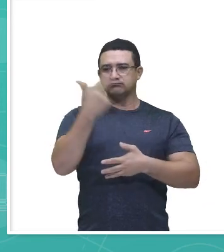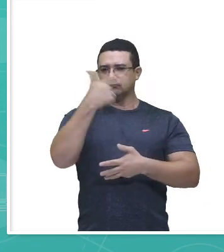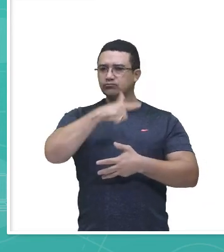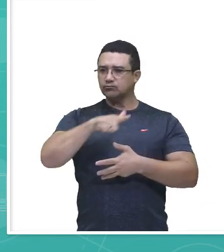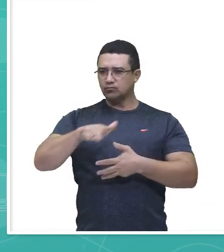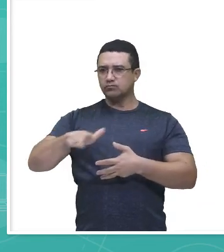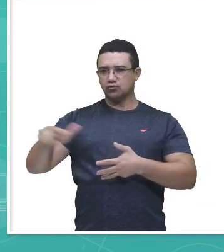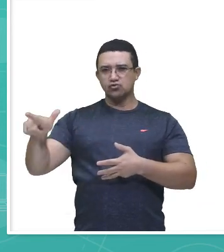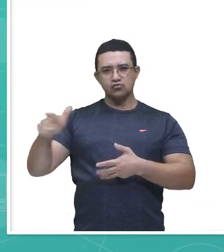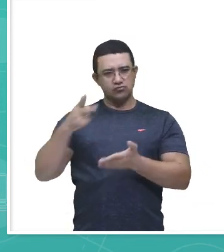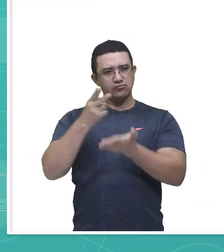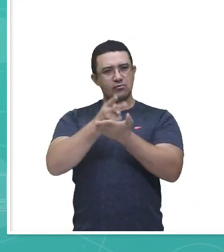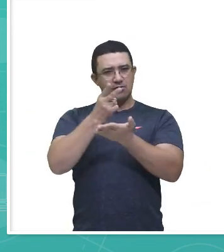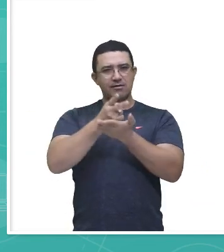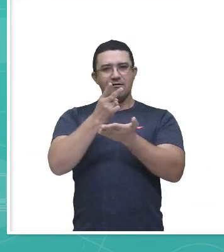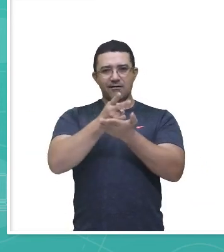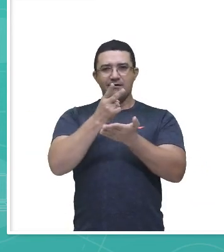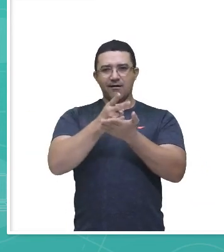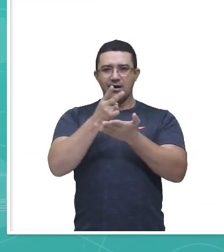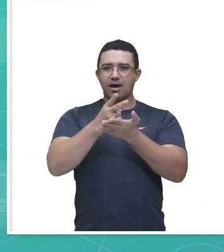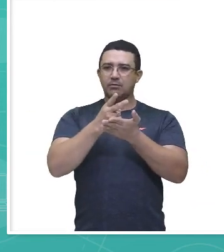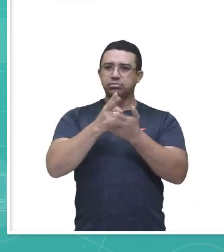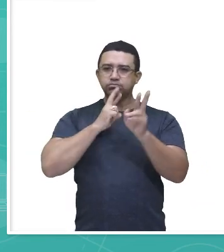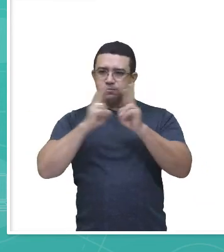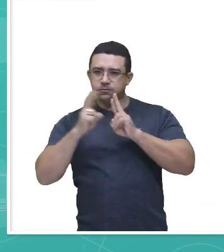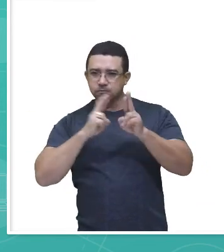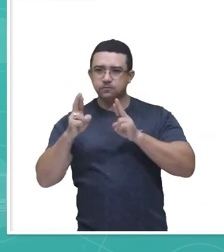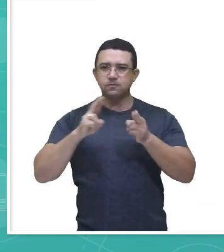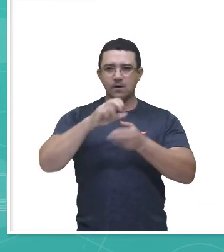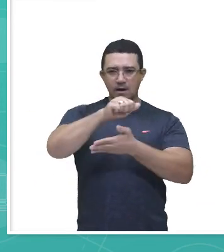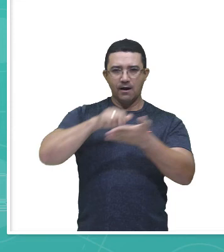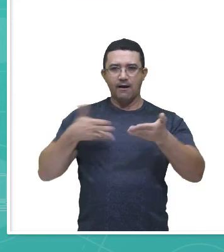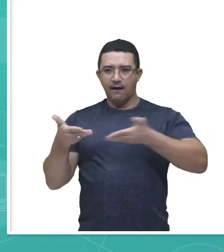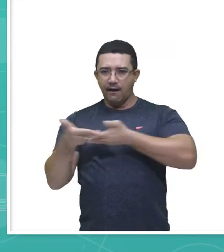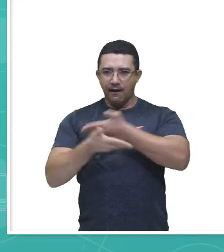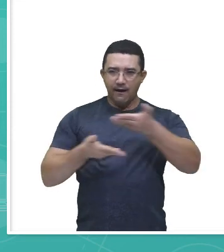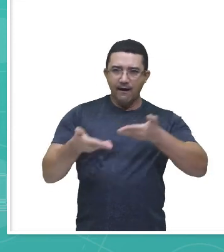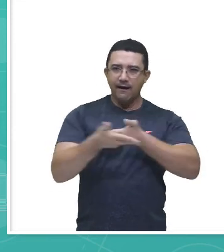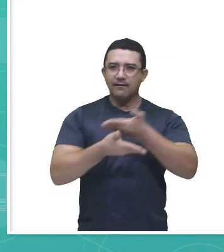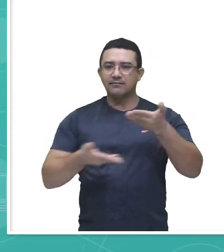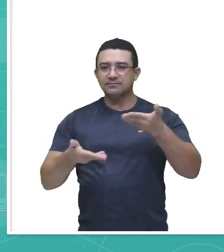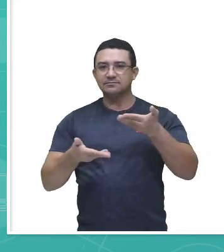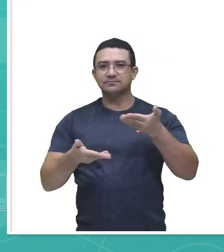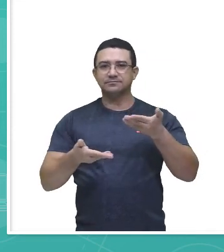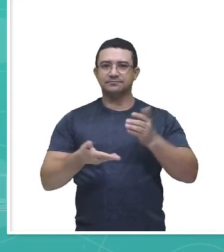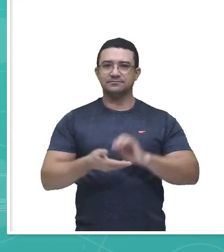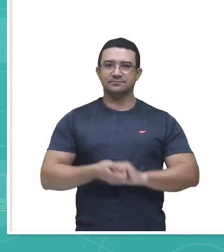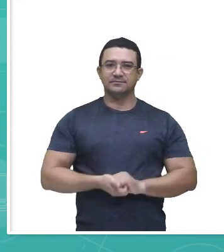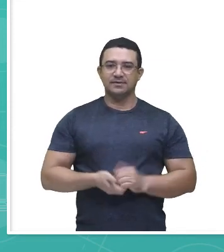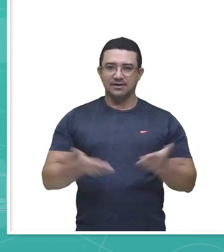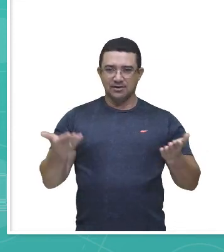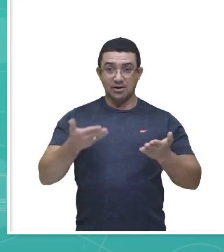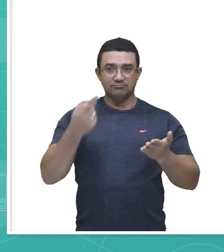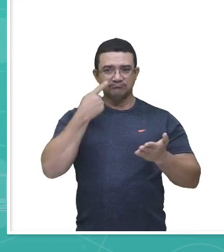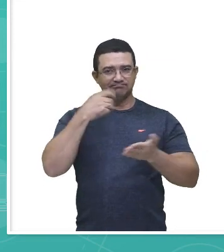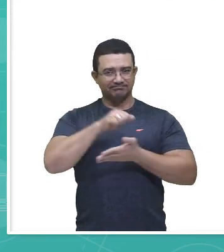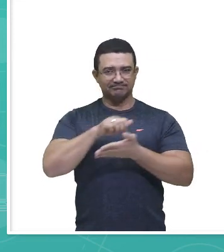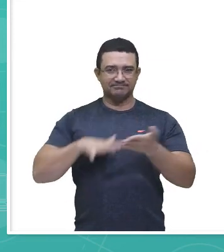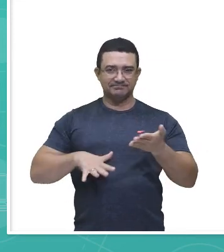assim, né? Sempre fazendo suas atividades, interagindo conosco. Então, vamos para a nossa